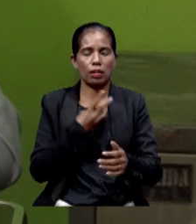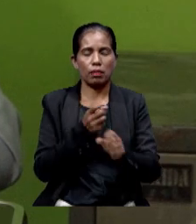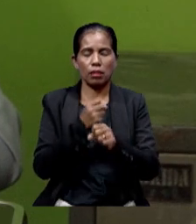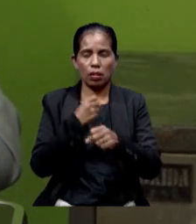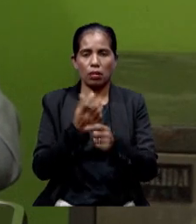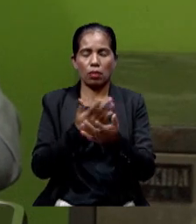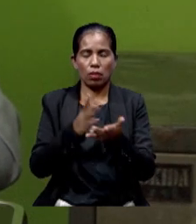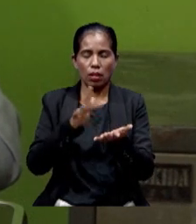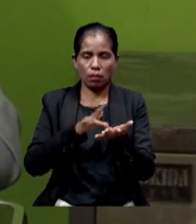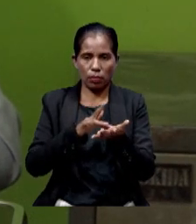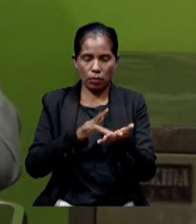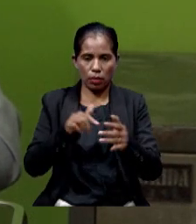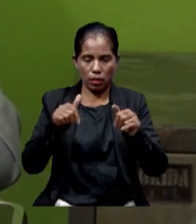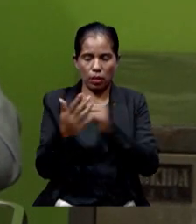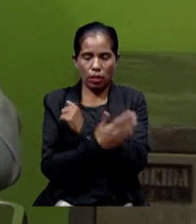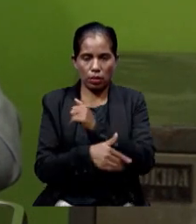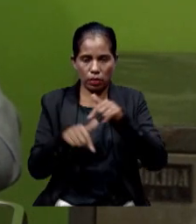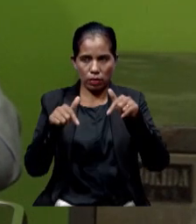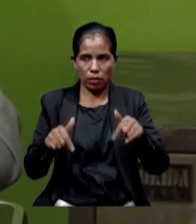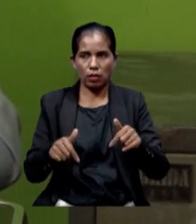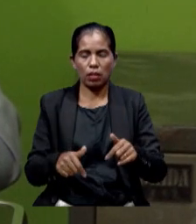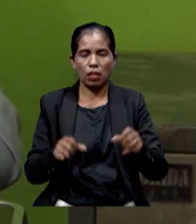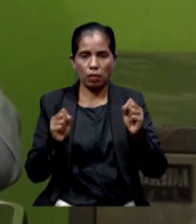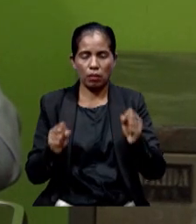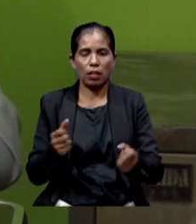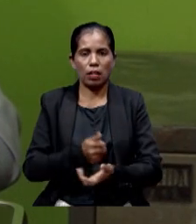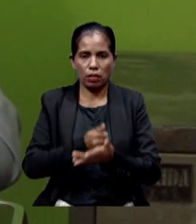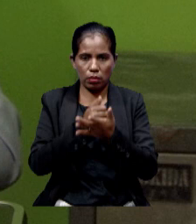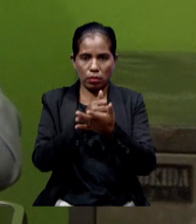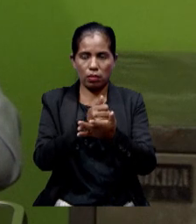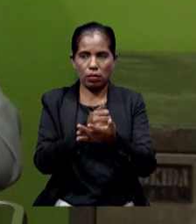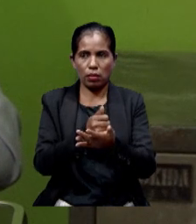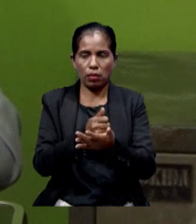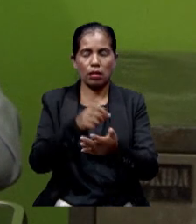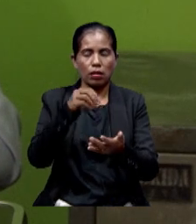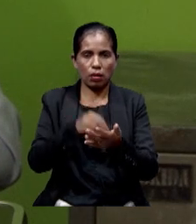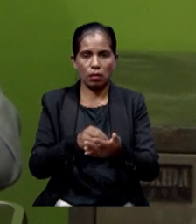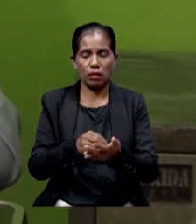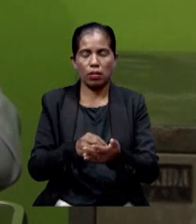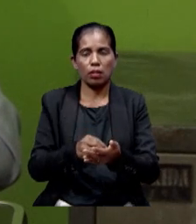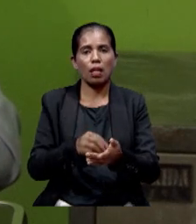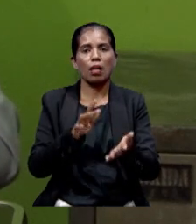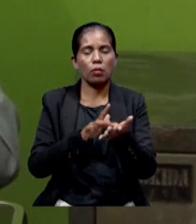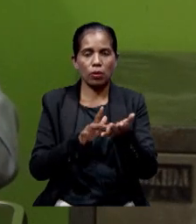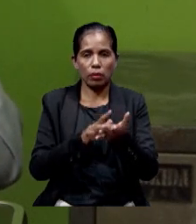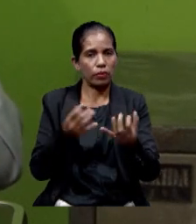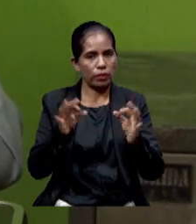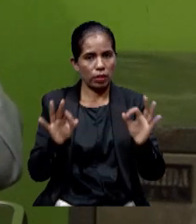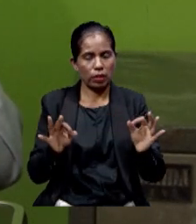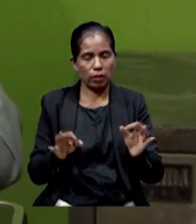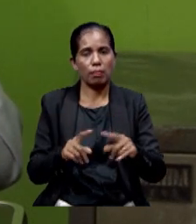lara samis halo compras para tu substitui ba item se nebema identifica stock out mai be